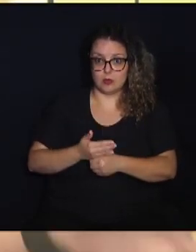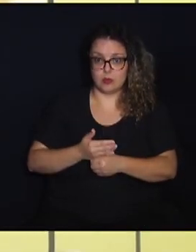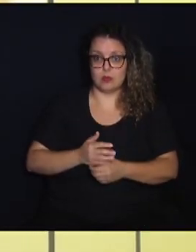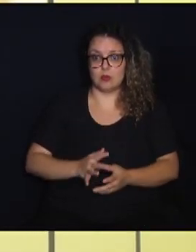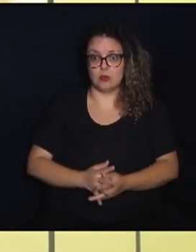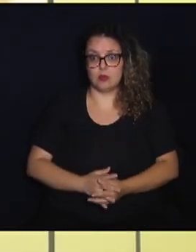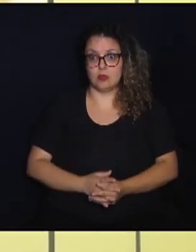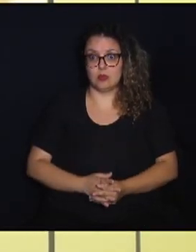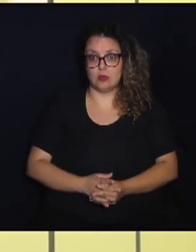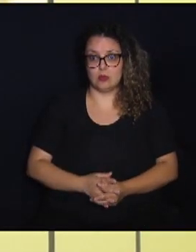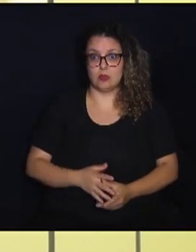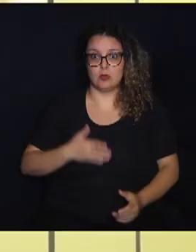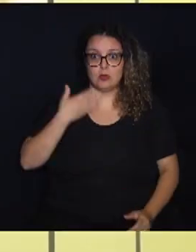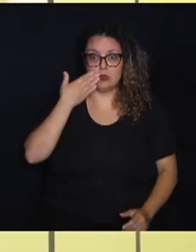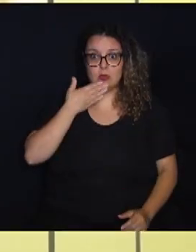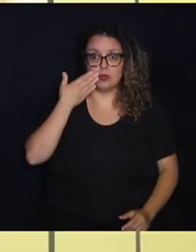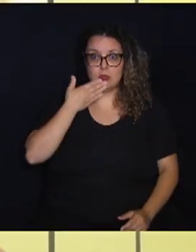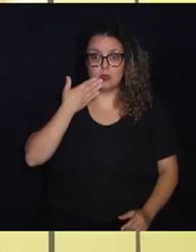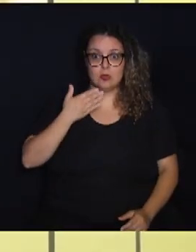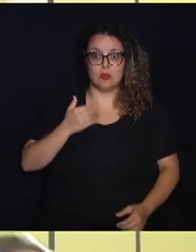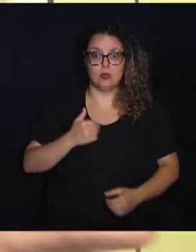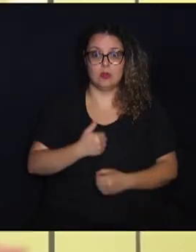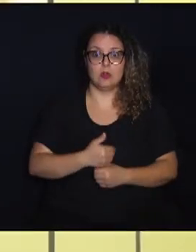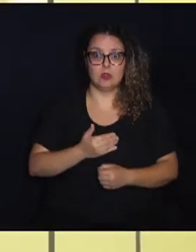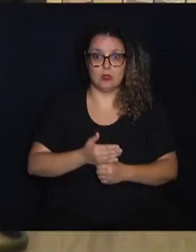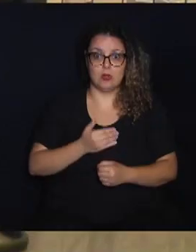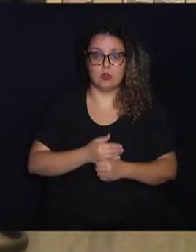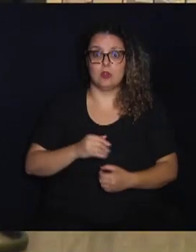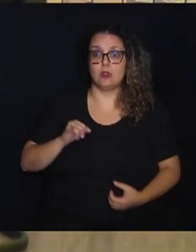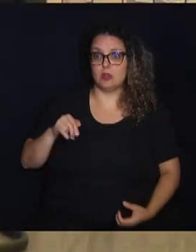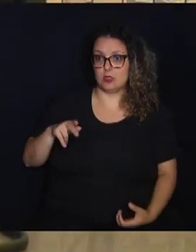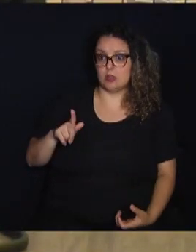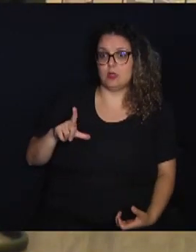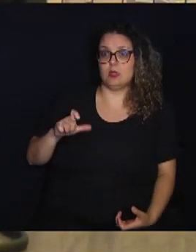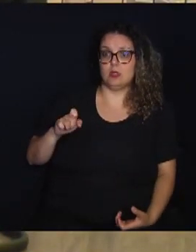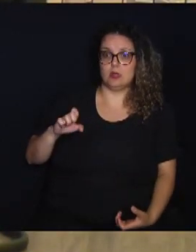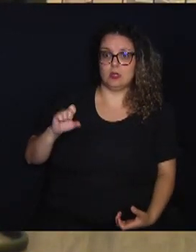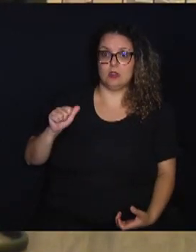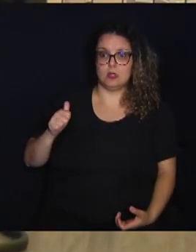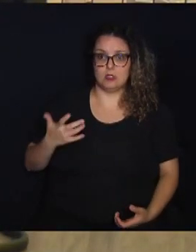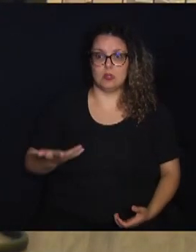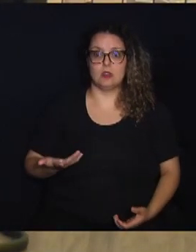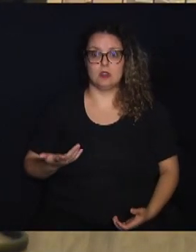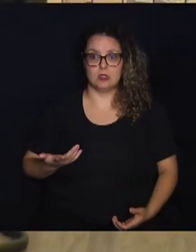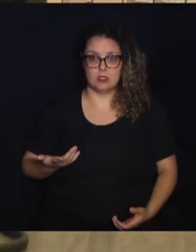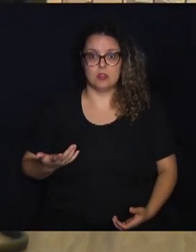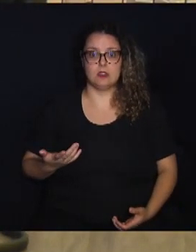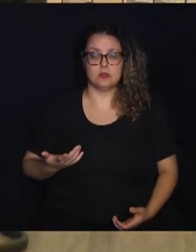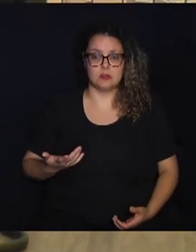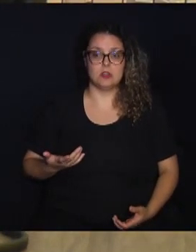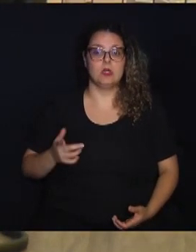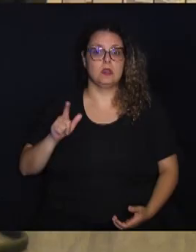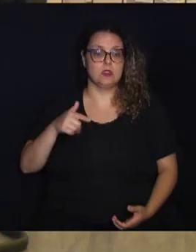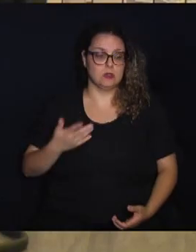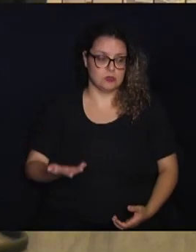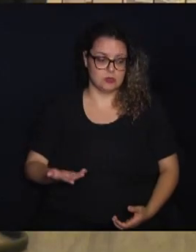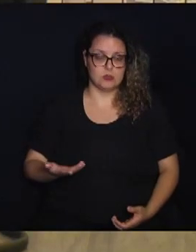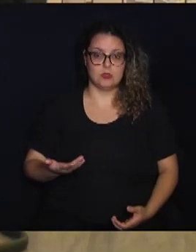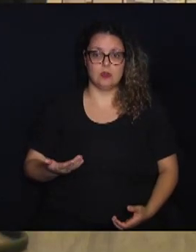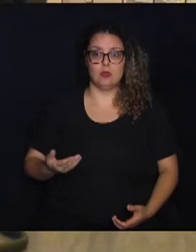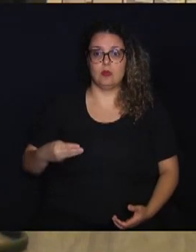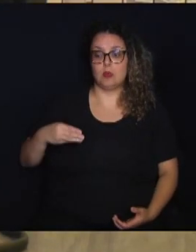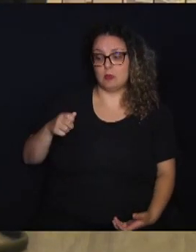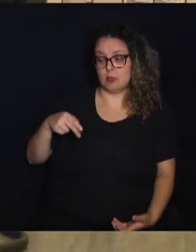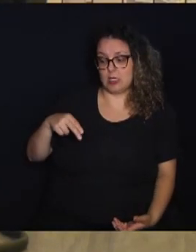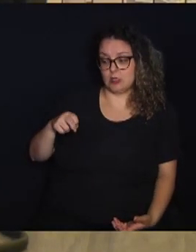esqueci o nome Doce? da batata Uma batata normal. doce? Batata inglesa? Batata inglesa, Tá. entendeu? Você fazer uma manobra